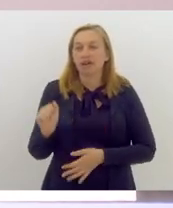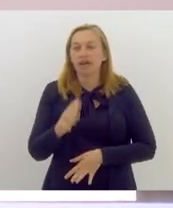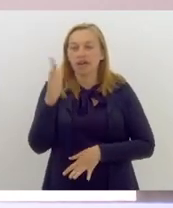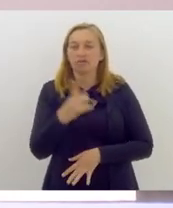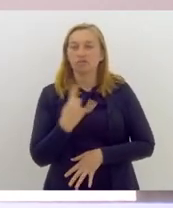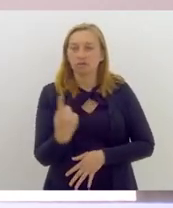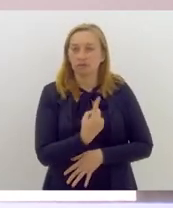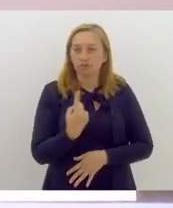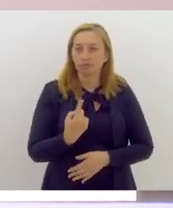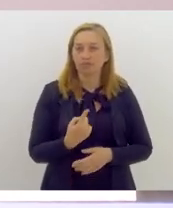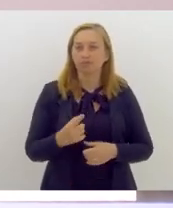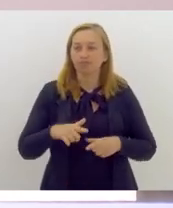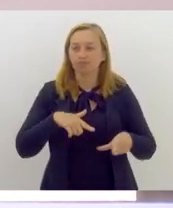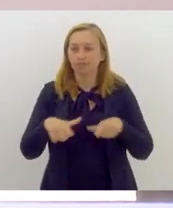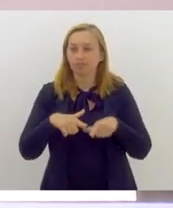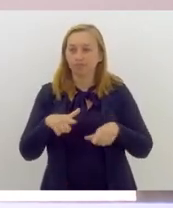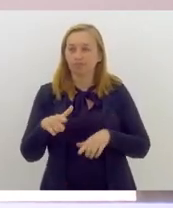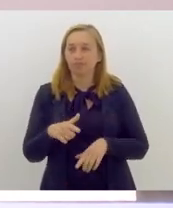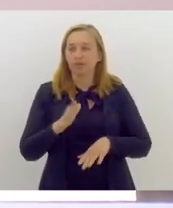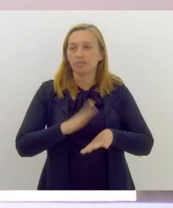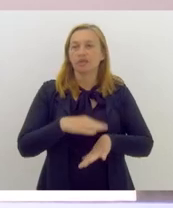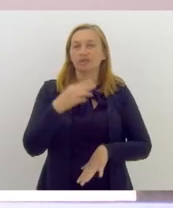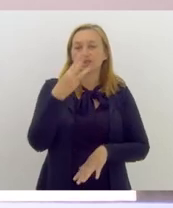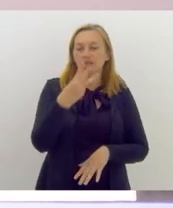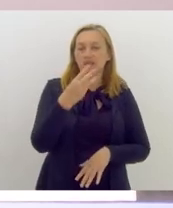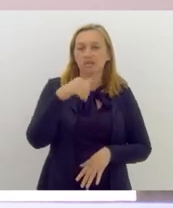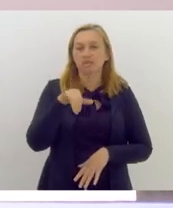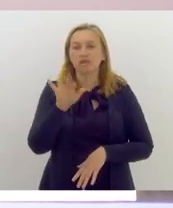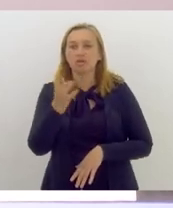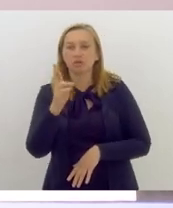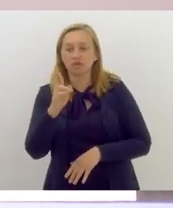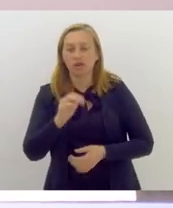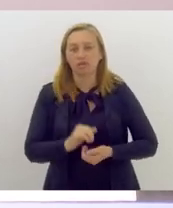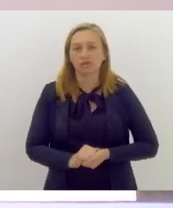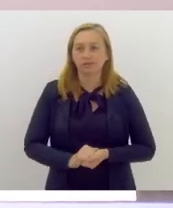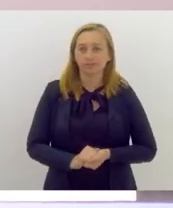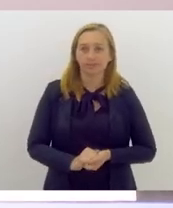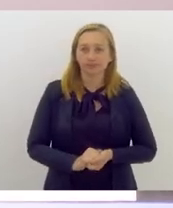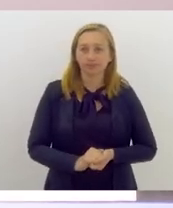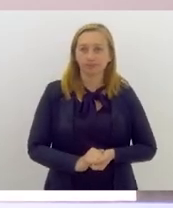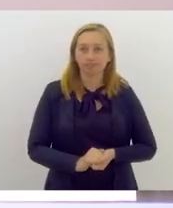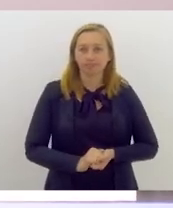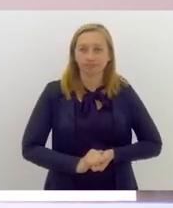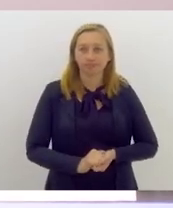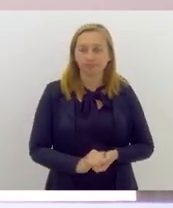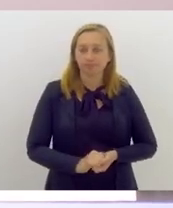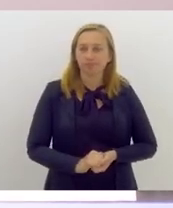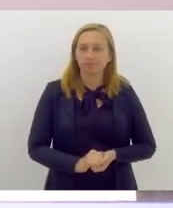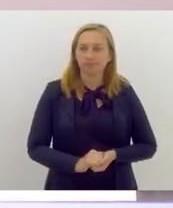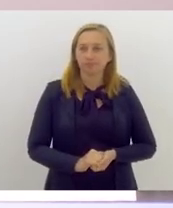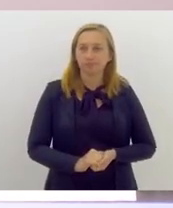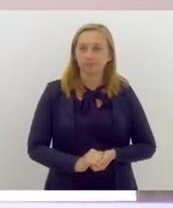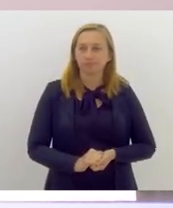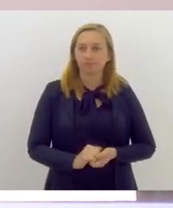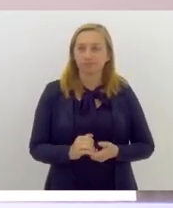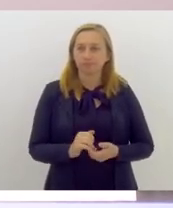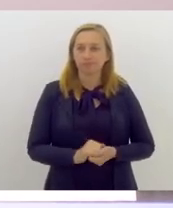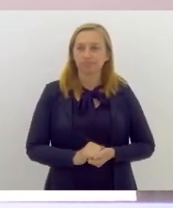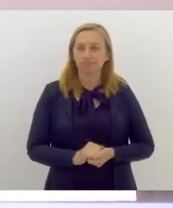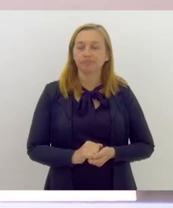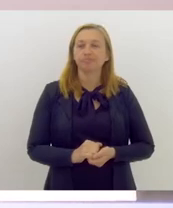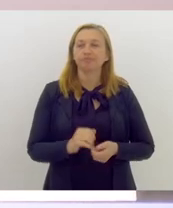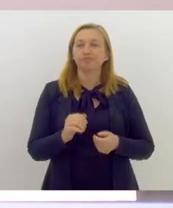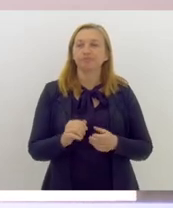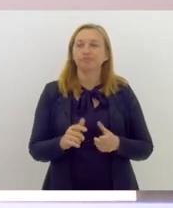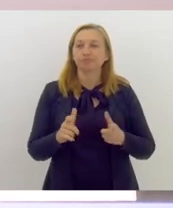toda essa operação de mais de três bilhões de reais não em nada necessária pois